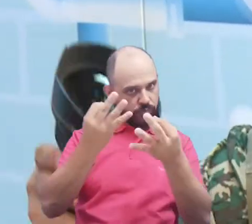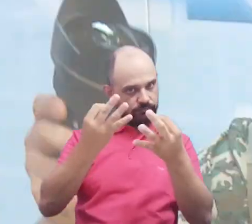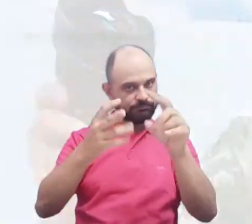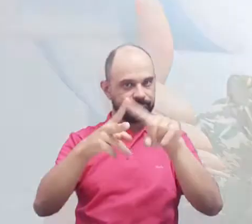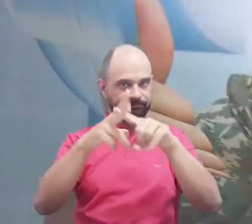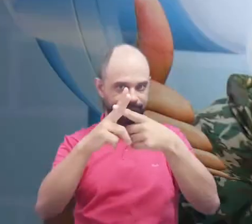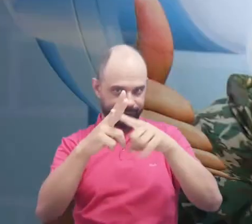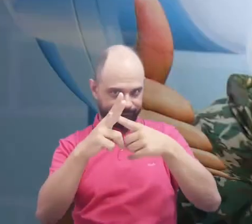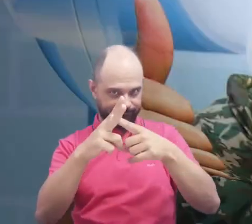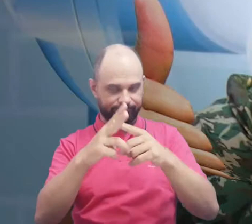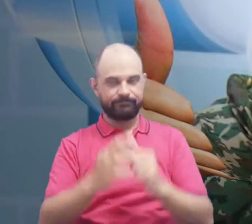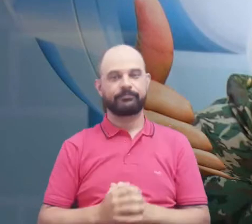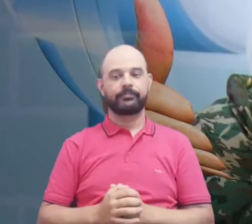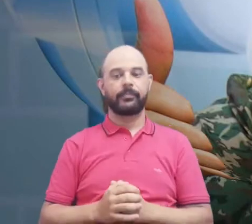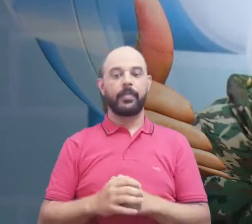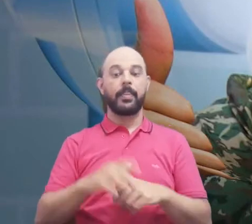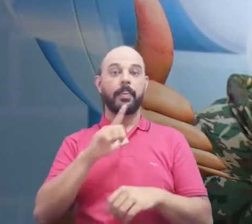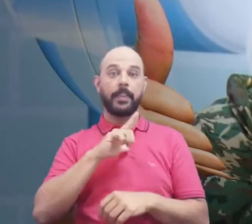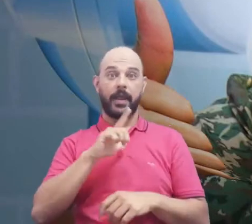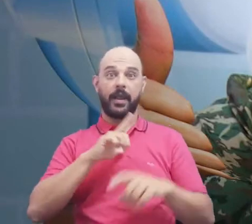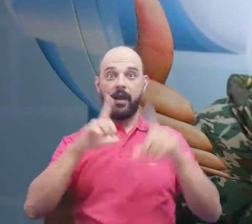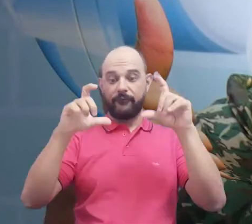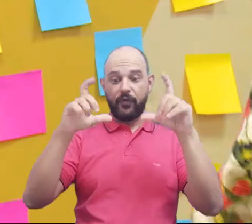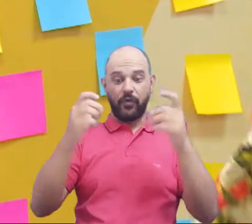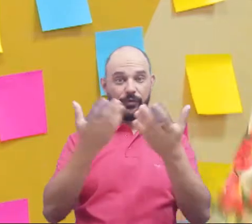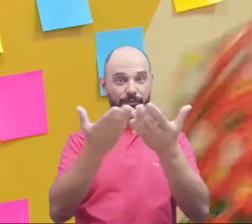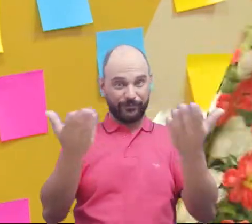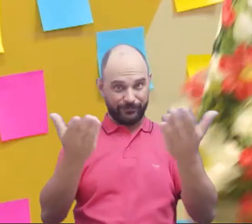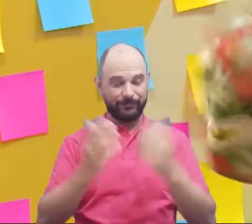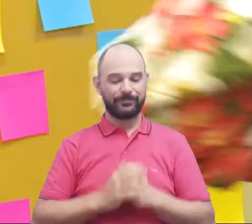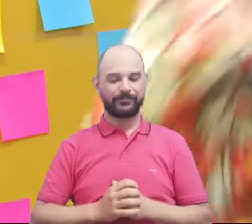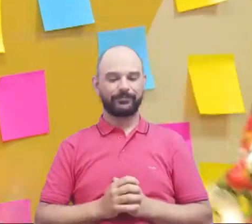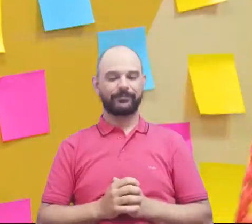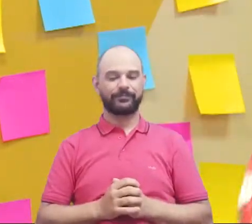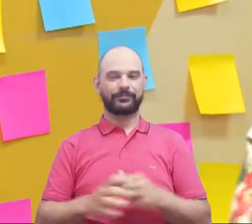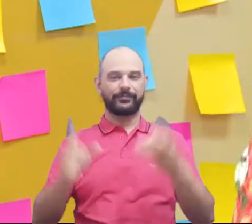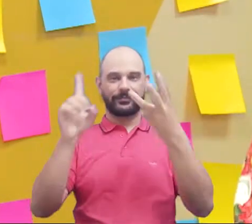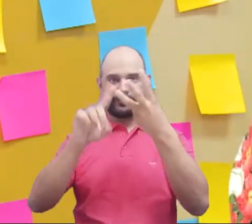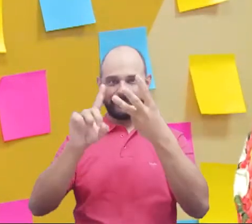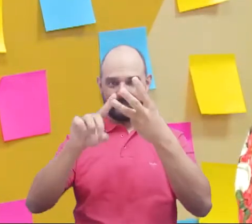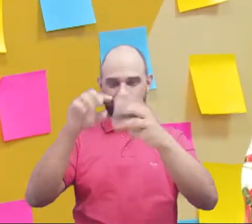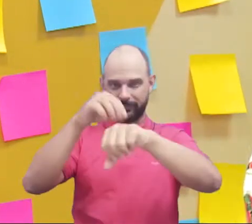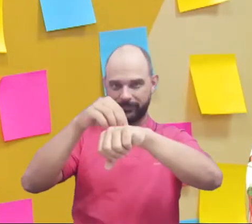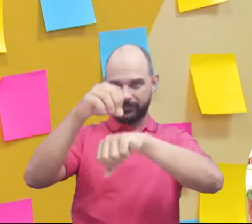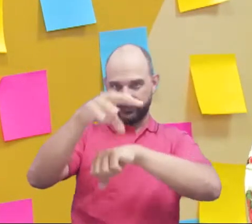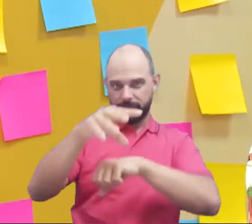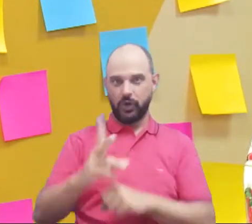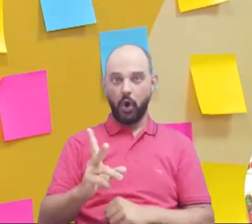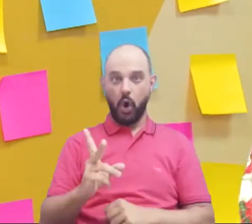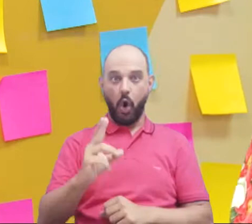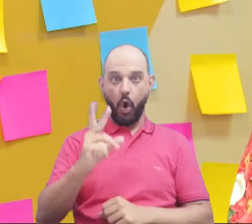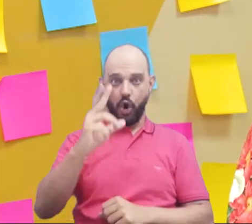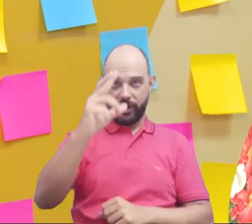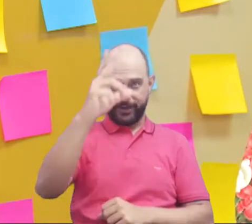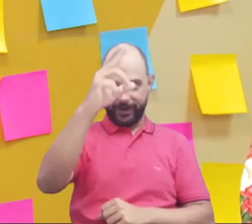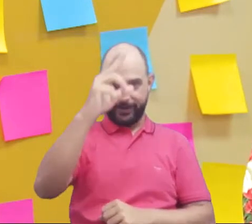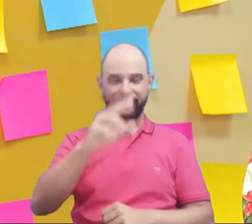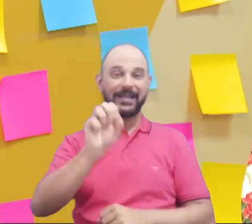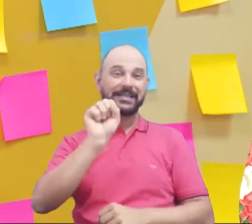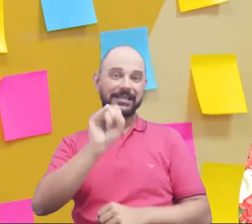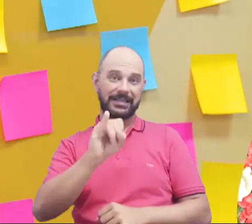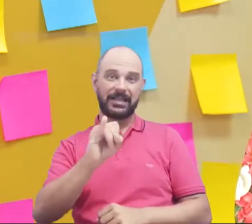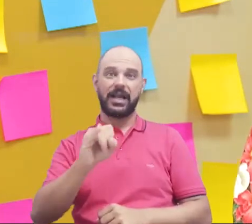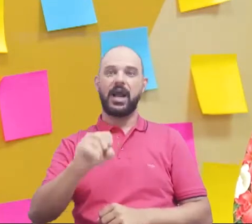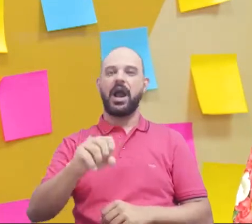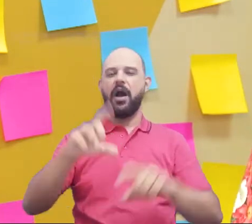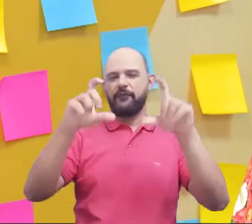imagem. E a foto fica assim. Número 3. Cortar. Caso a sua foto não esteja com o